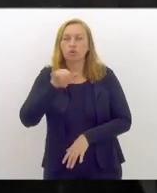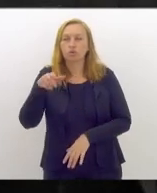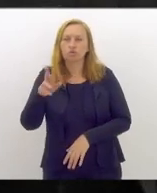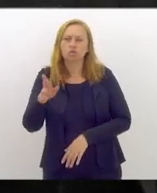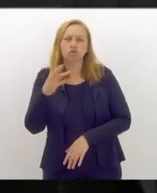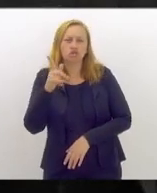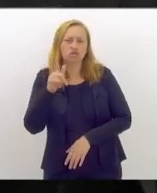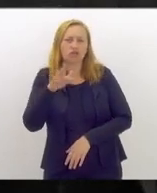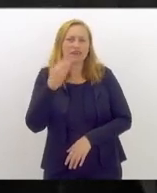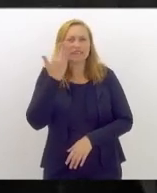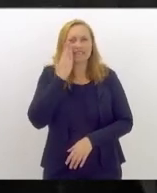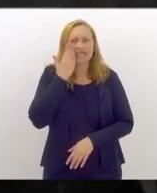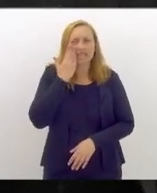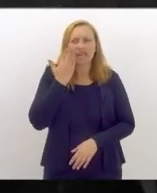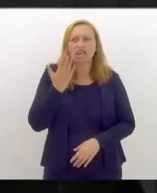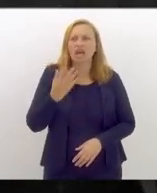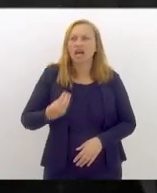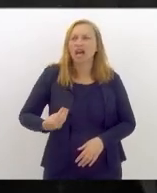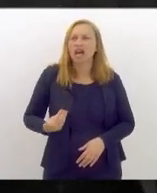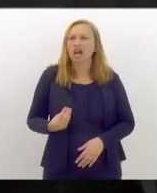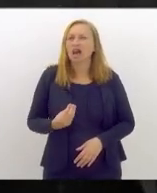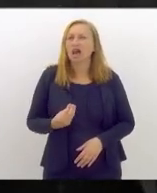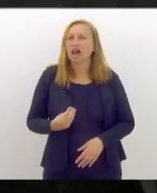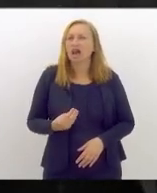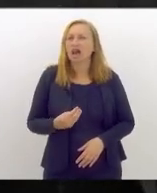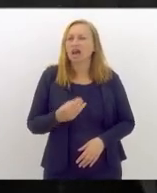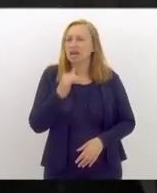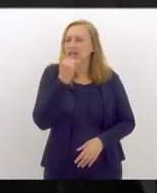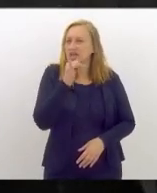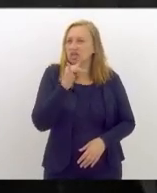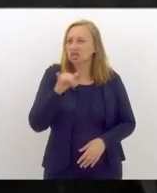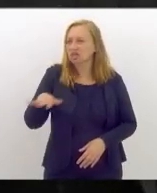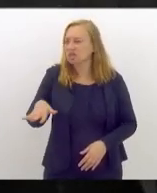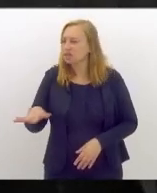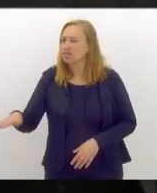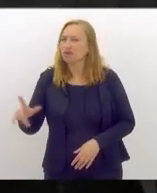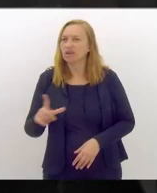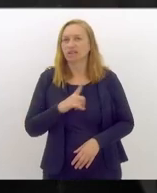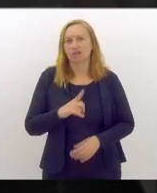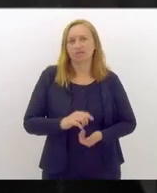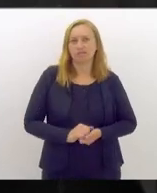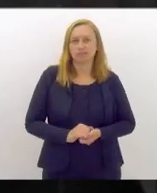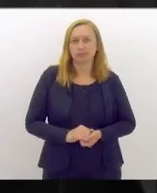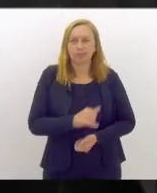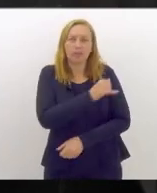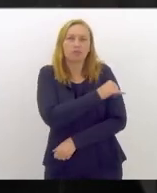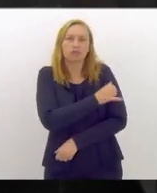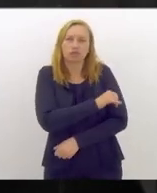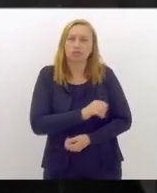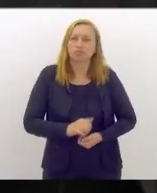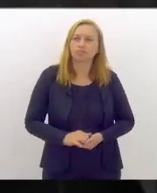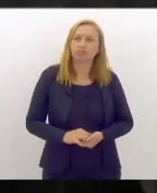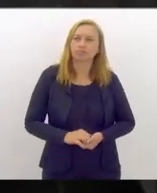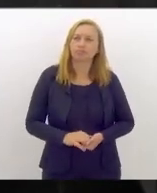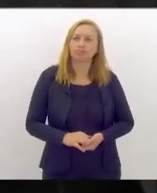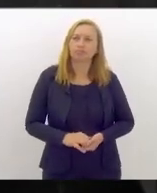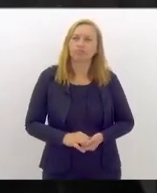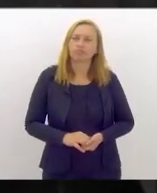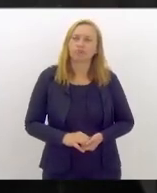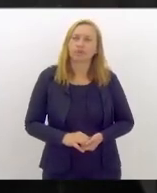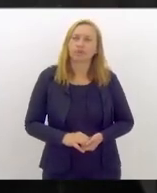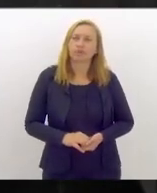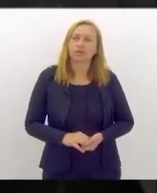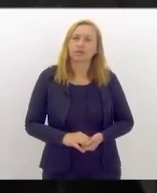entender assim a vibração que vem das Comunidades do Rio de Janeiro e essa e tirar o centro